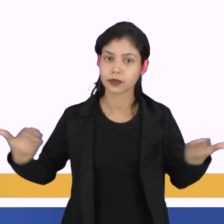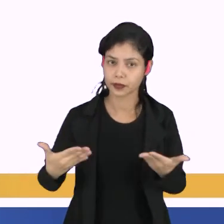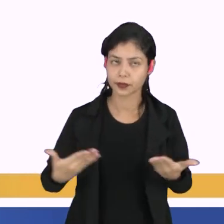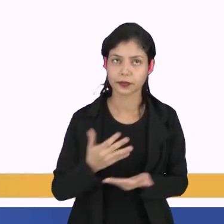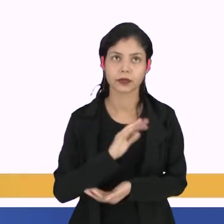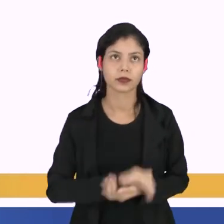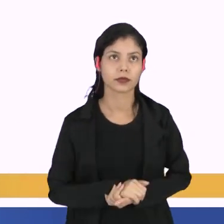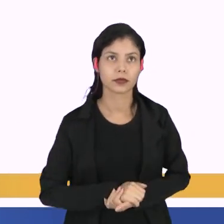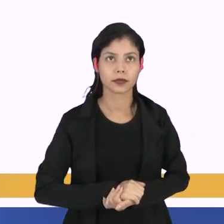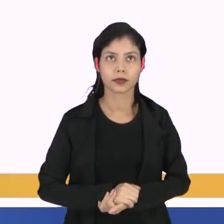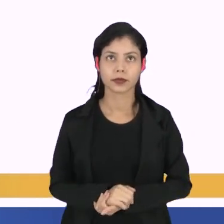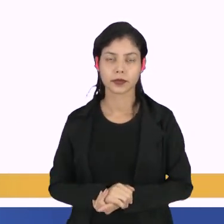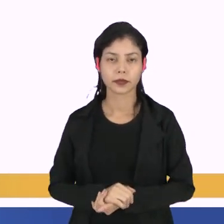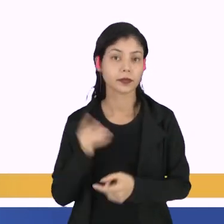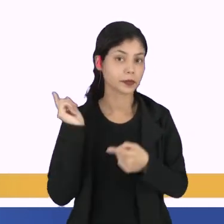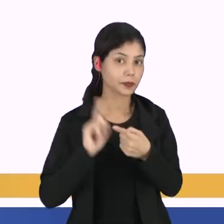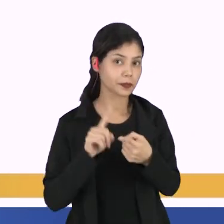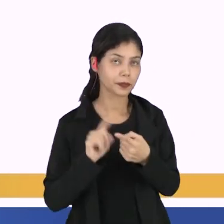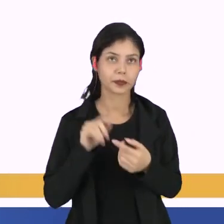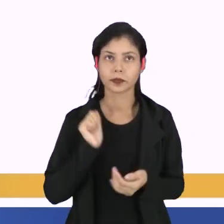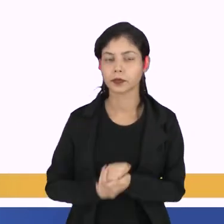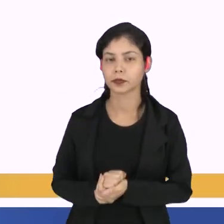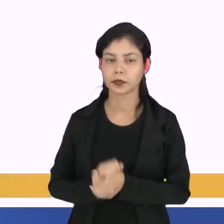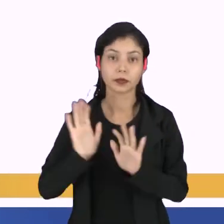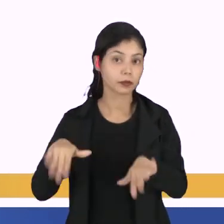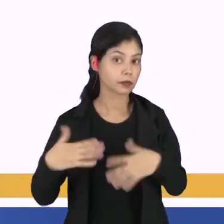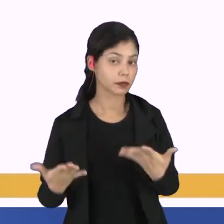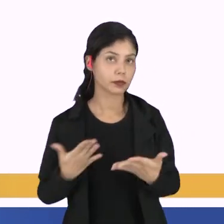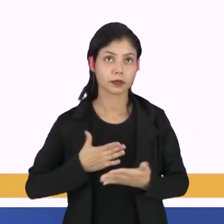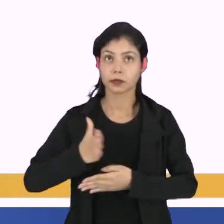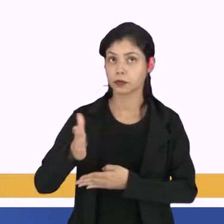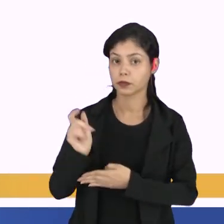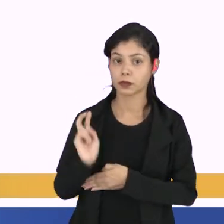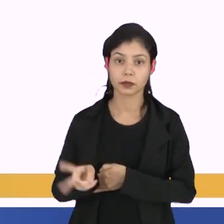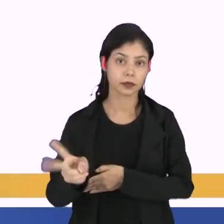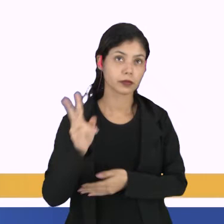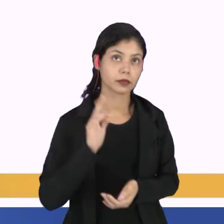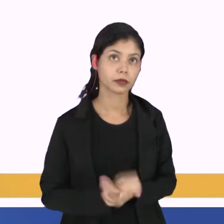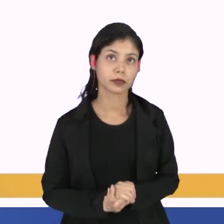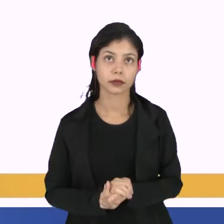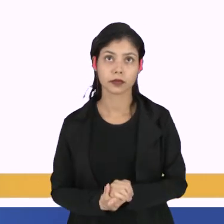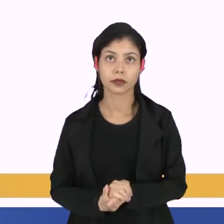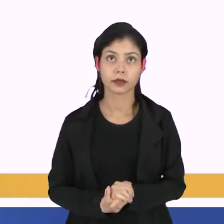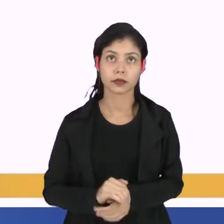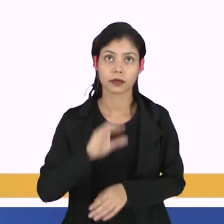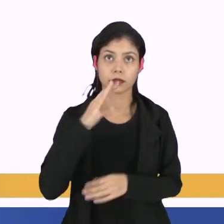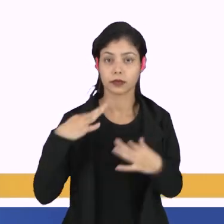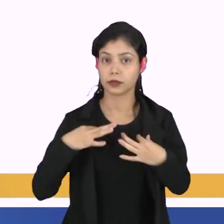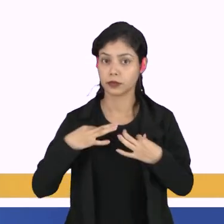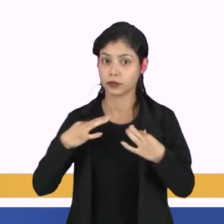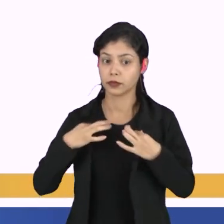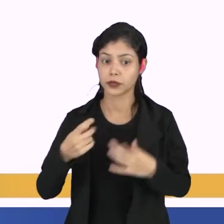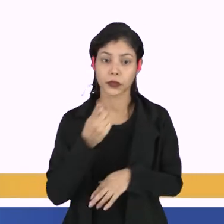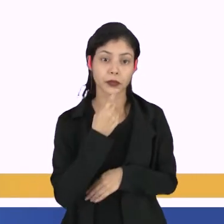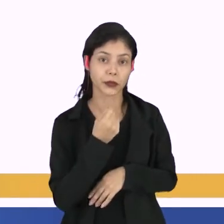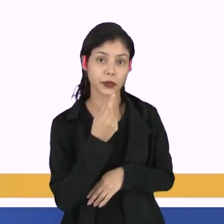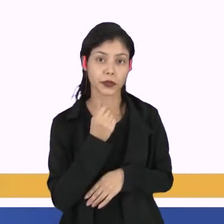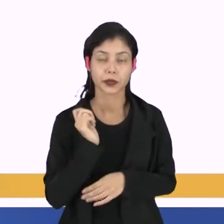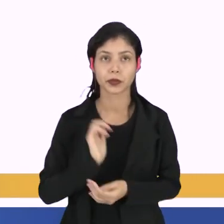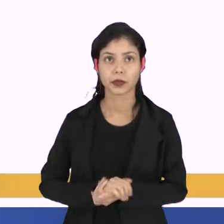momento. Primeira atividade é: qual é a frequência absoluta das camisolas